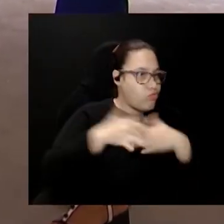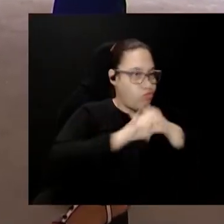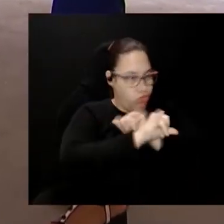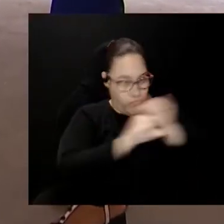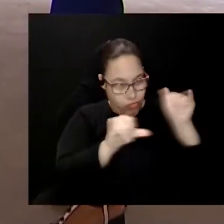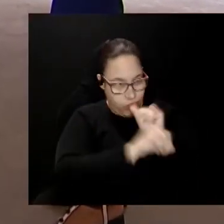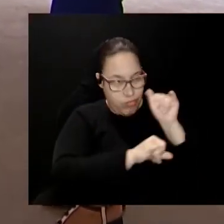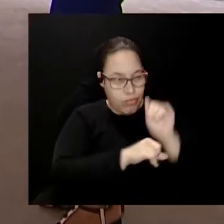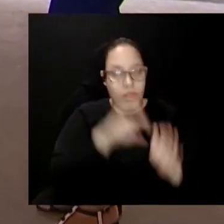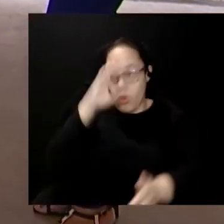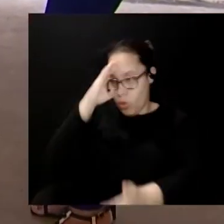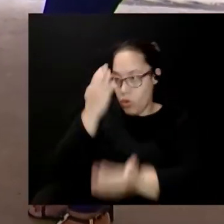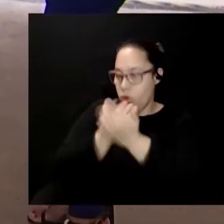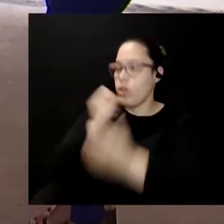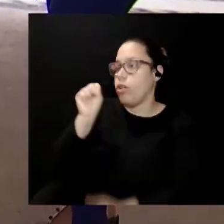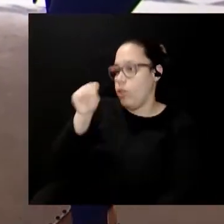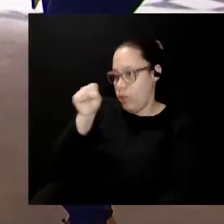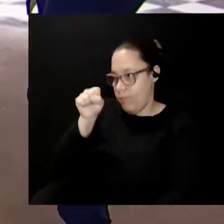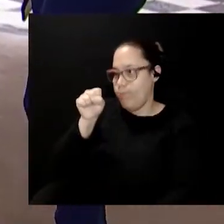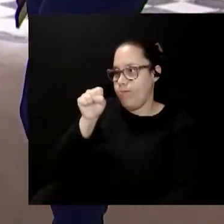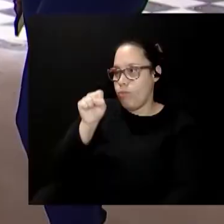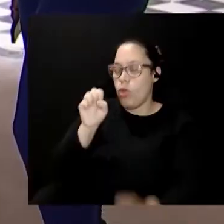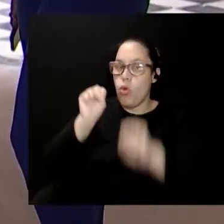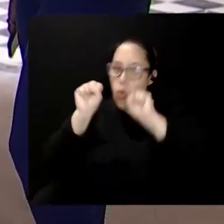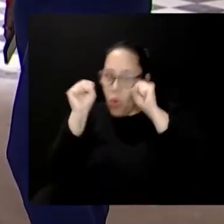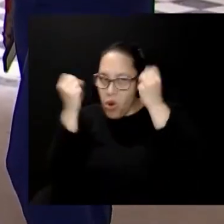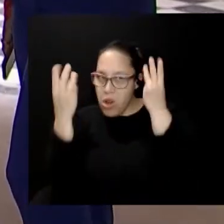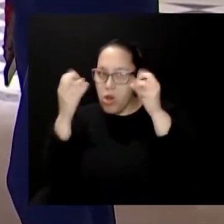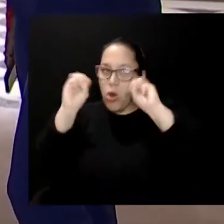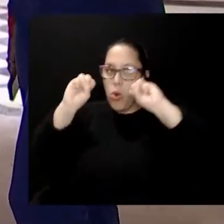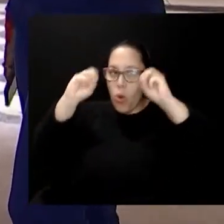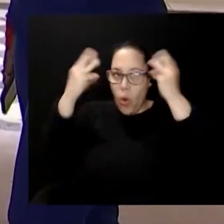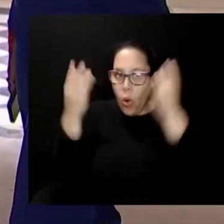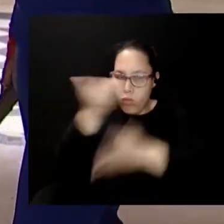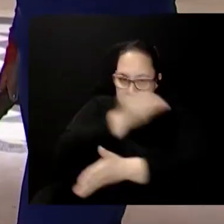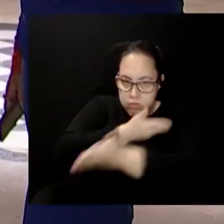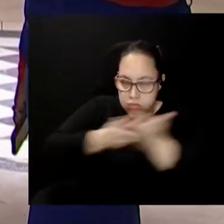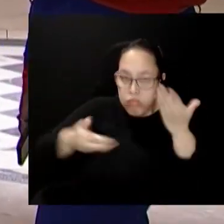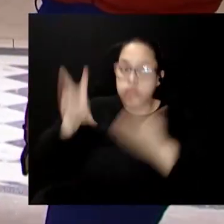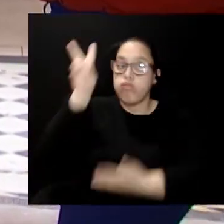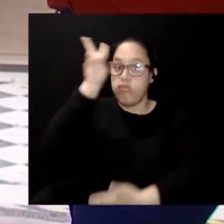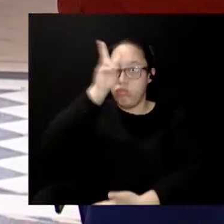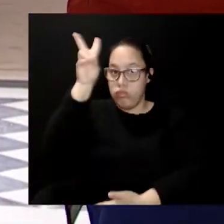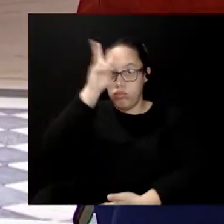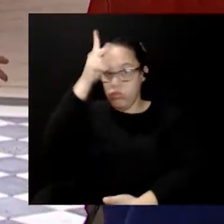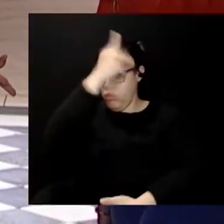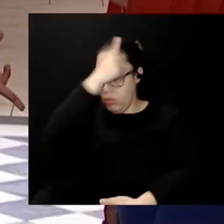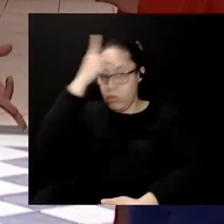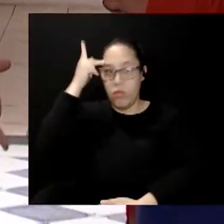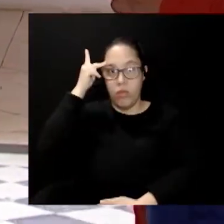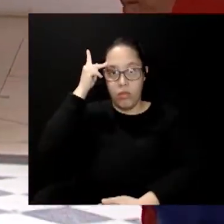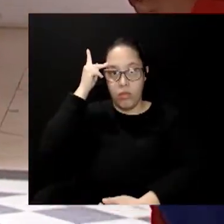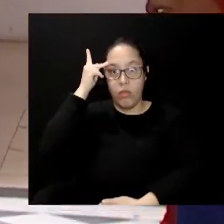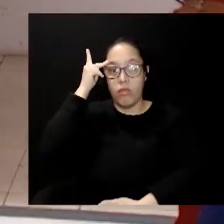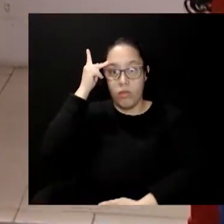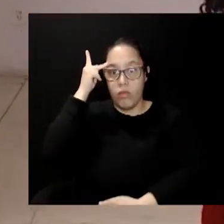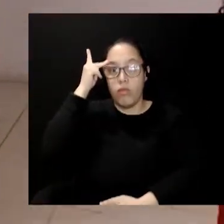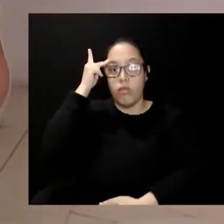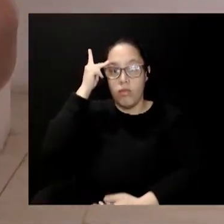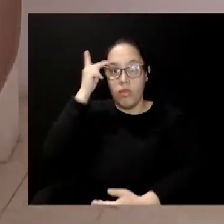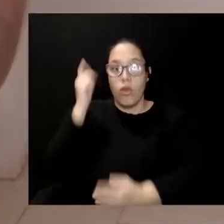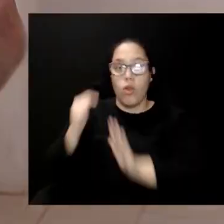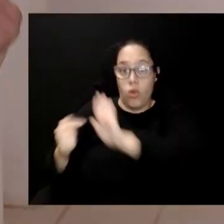acredito que sim, porque são shows que fizeram parte da história das pessoas, tanto quanto transeuntes